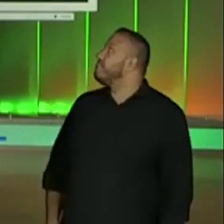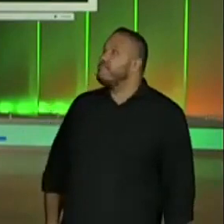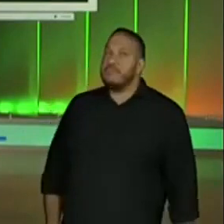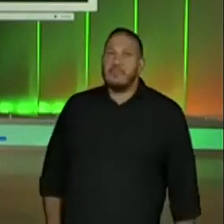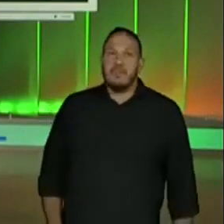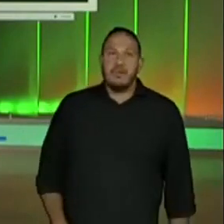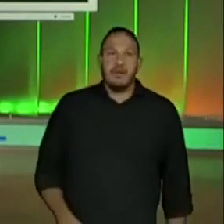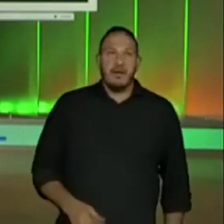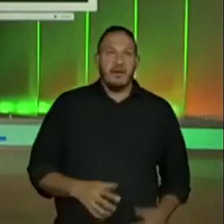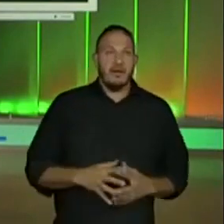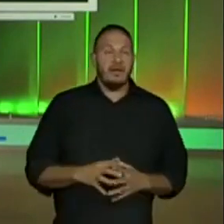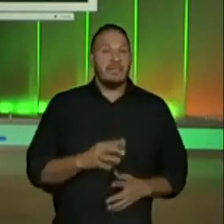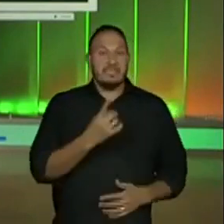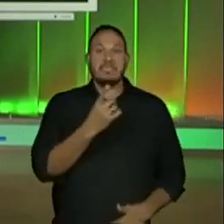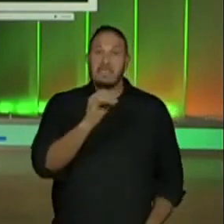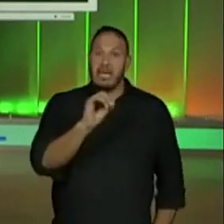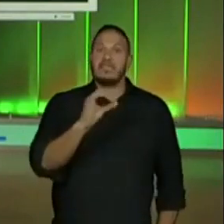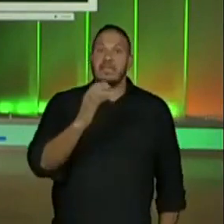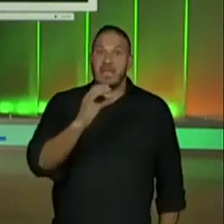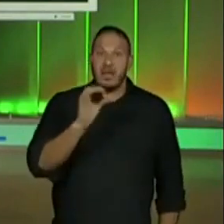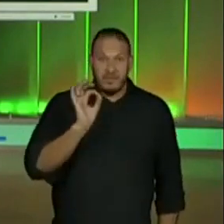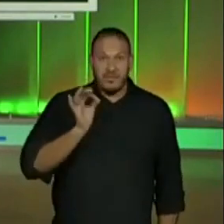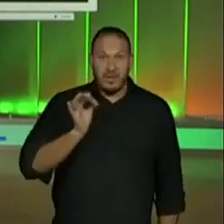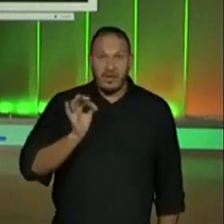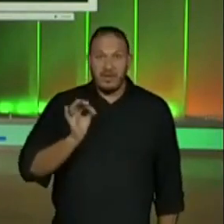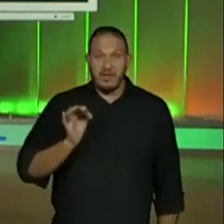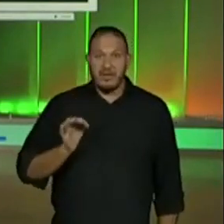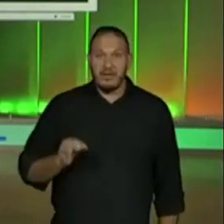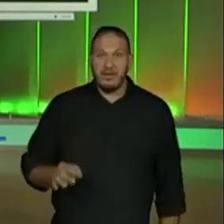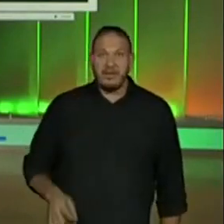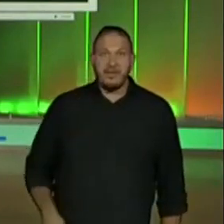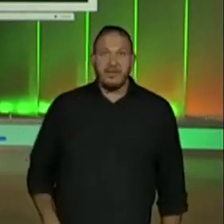centavos. 10 centavos, não é?